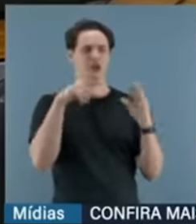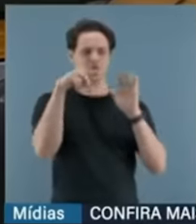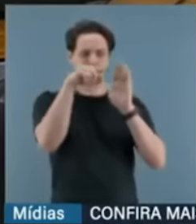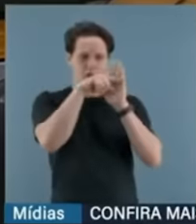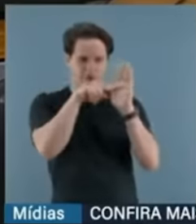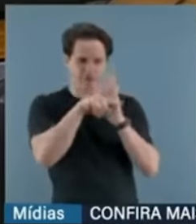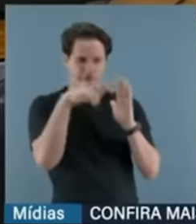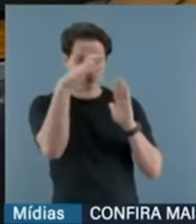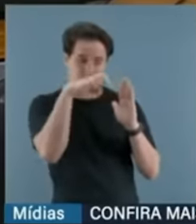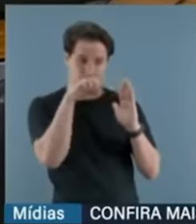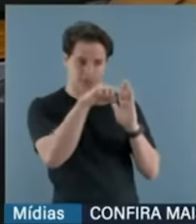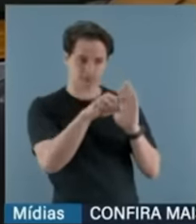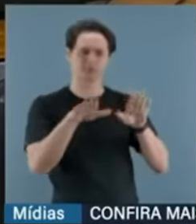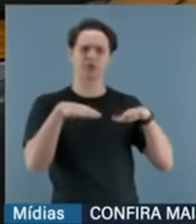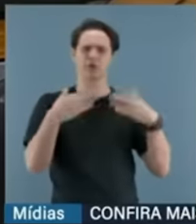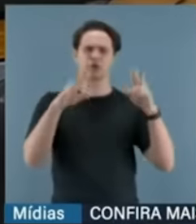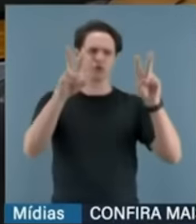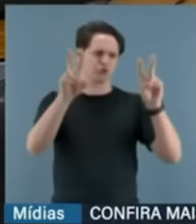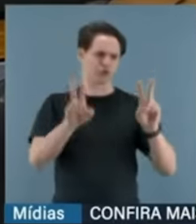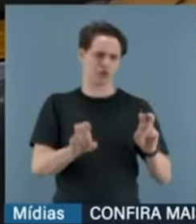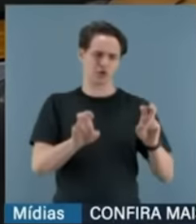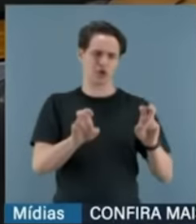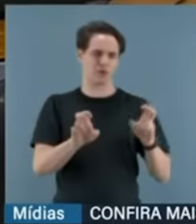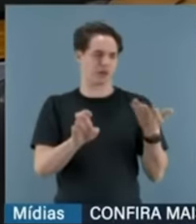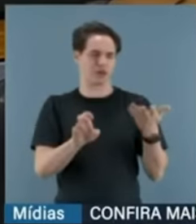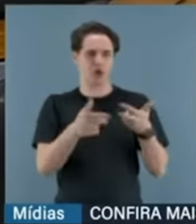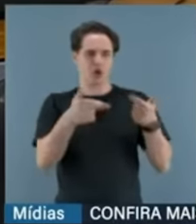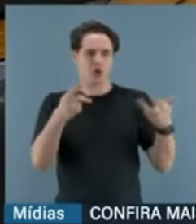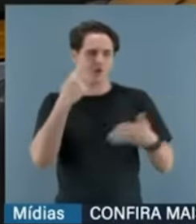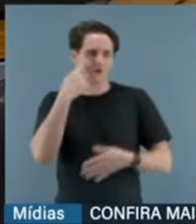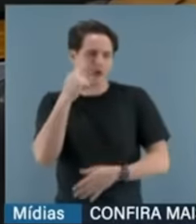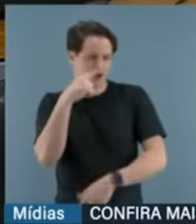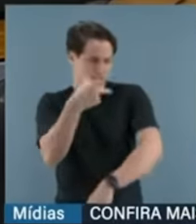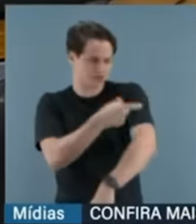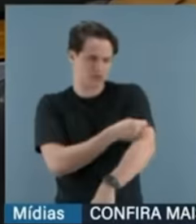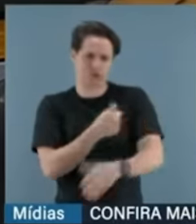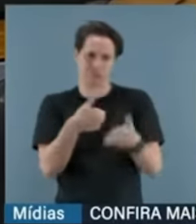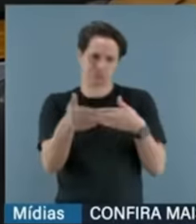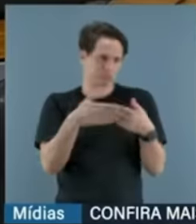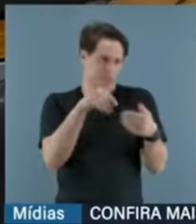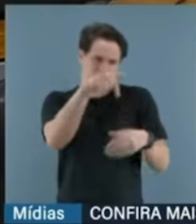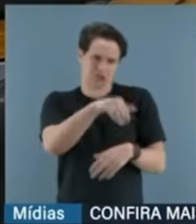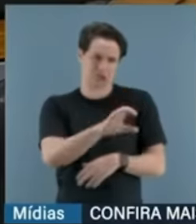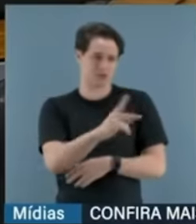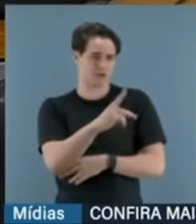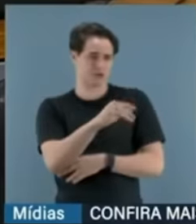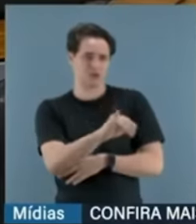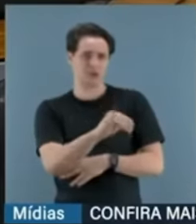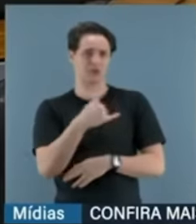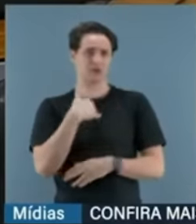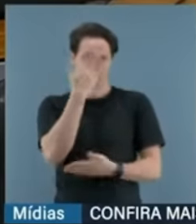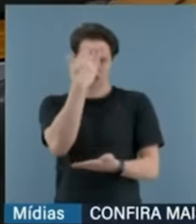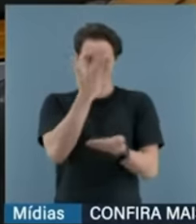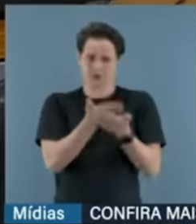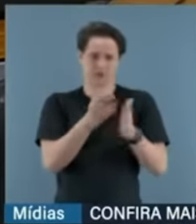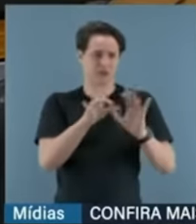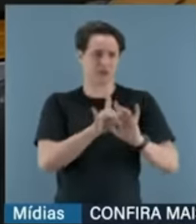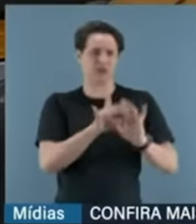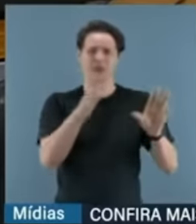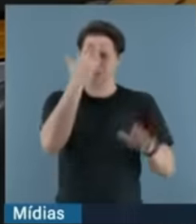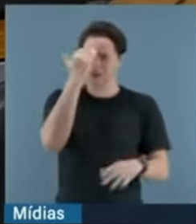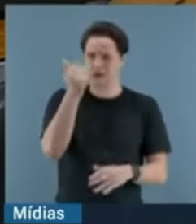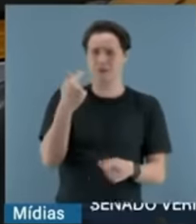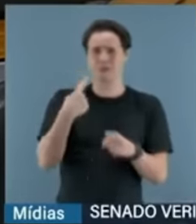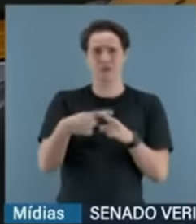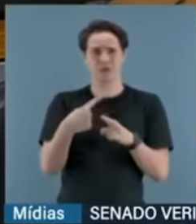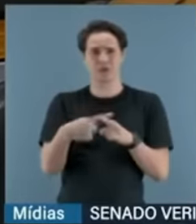cartão de vacinas, pouco interessa aqui para esta CPMI. E eu até acredito, sabe, doutor, que ele vai ser liberado dessa questão. Sabe por quê? Porque eu